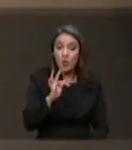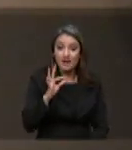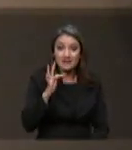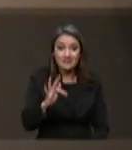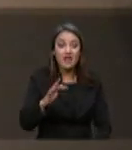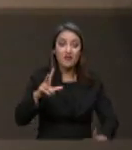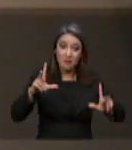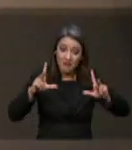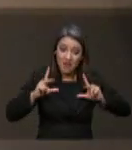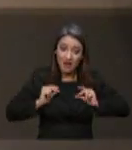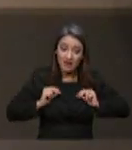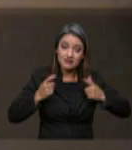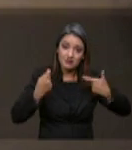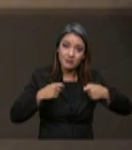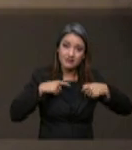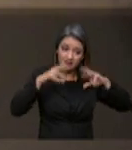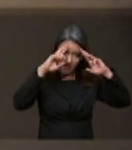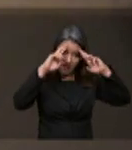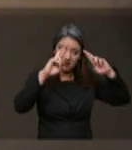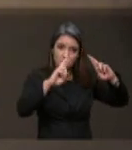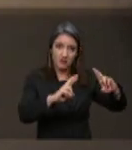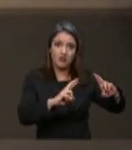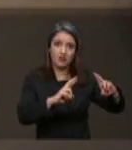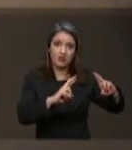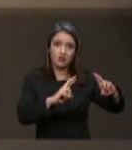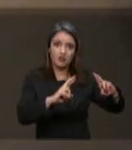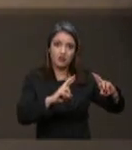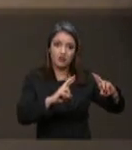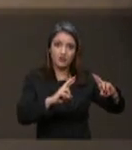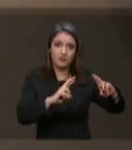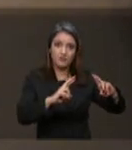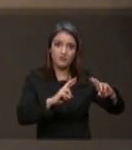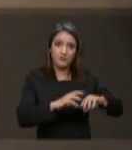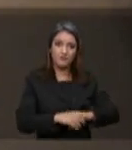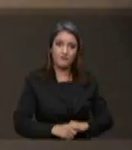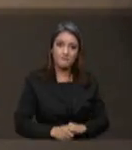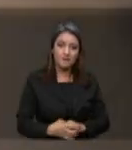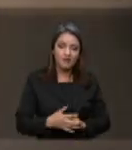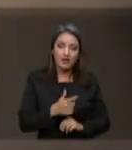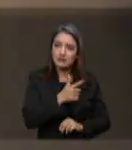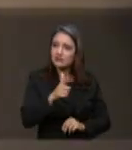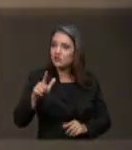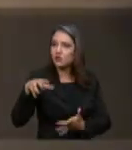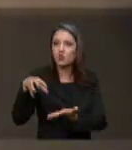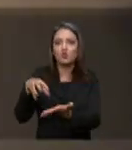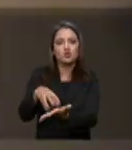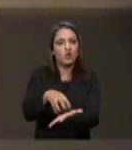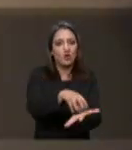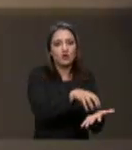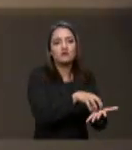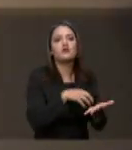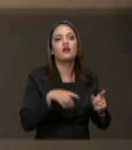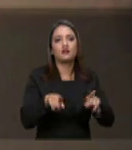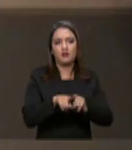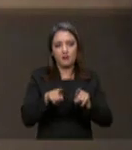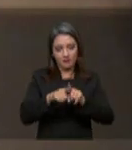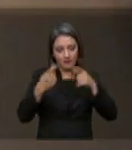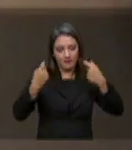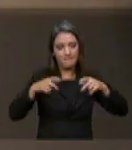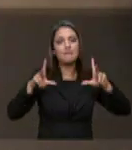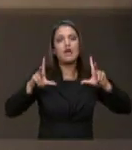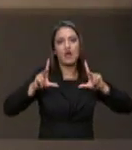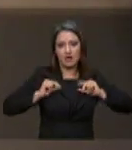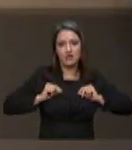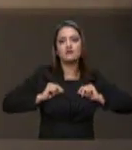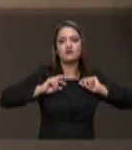merece e deve ser respeitado E essas outras instituições também merecem e devem